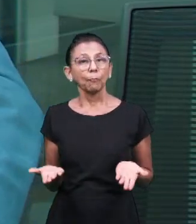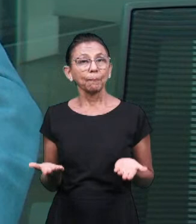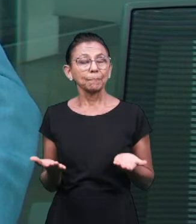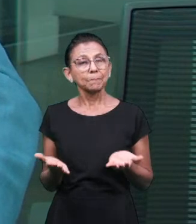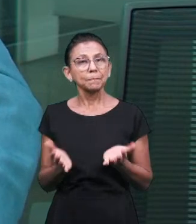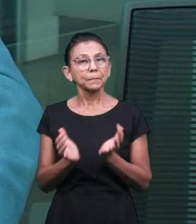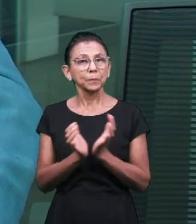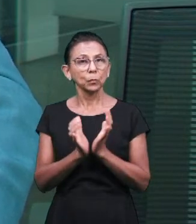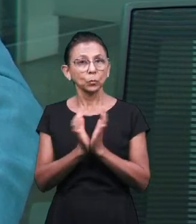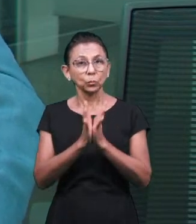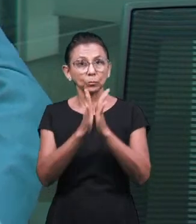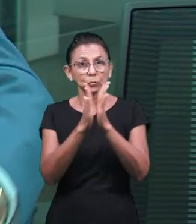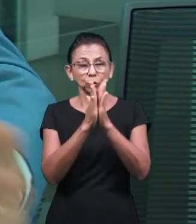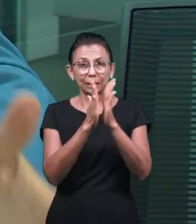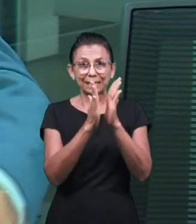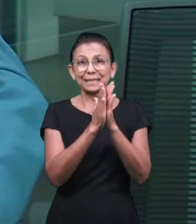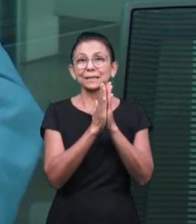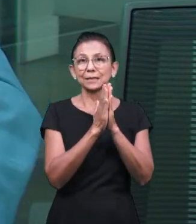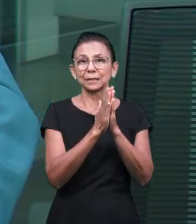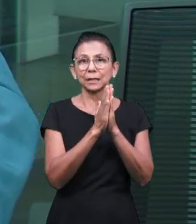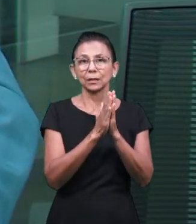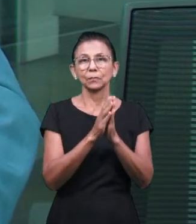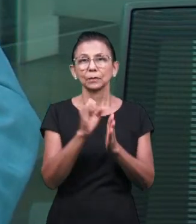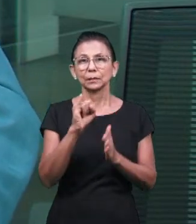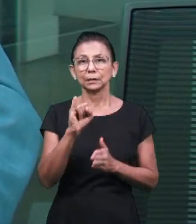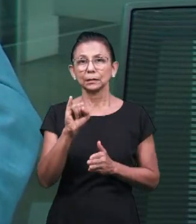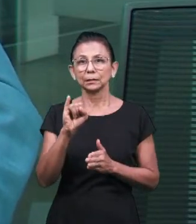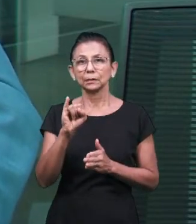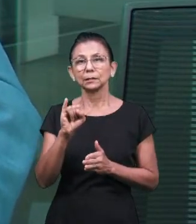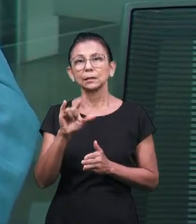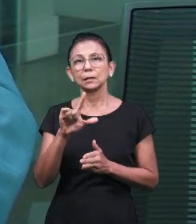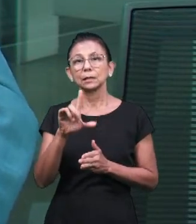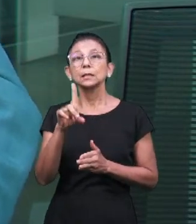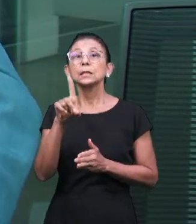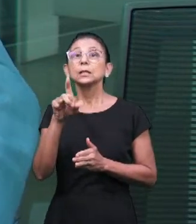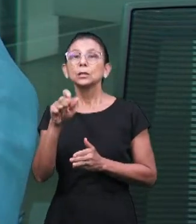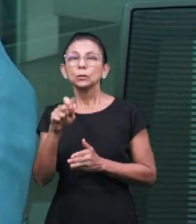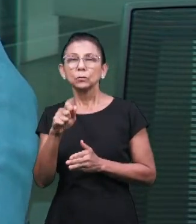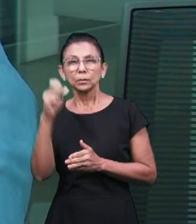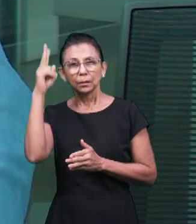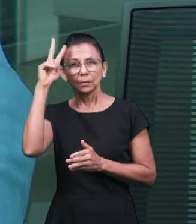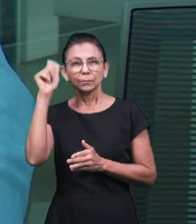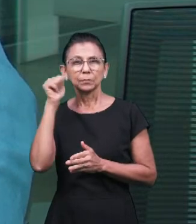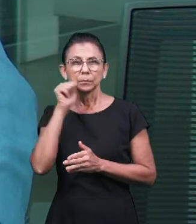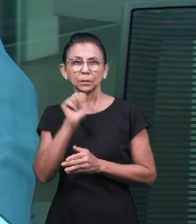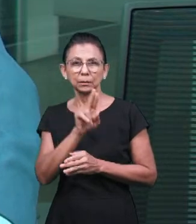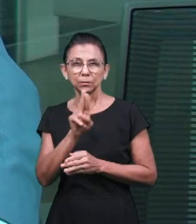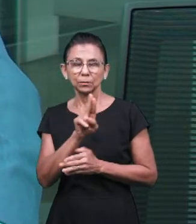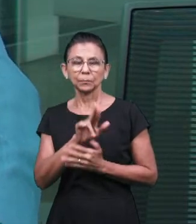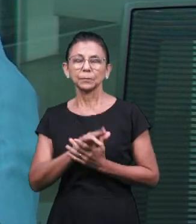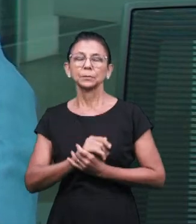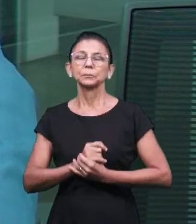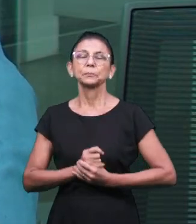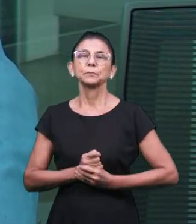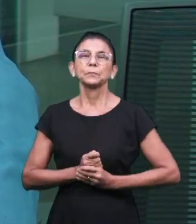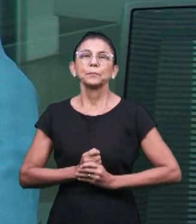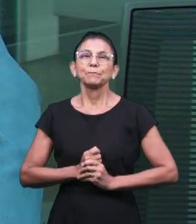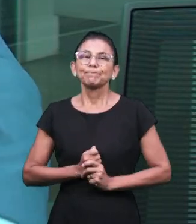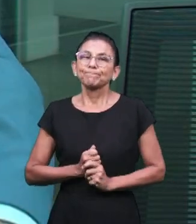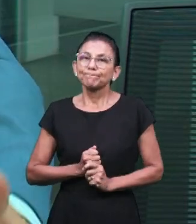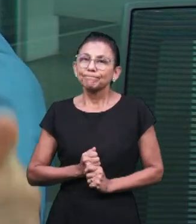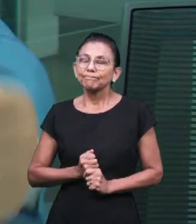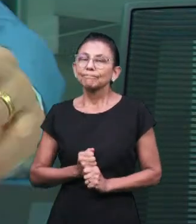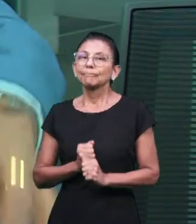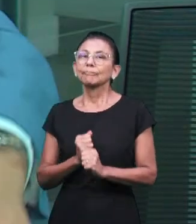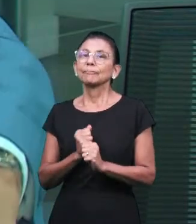de intercessão, Hilda, né? Era um grupo de intercessão que você colocava o grupo de joelhos para